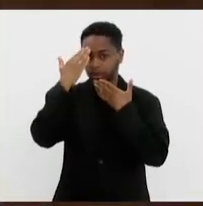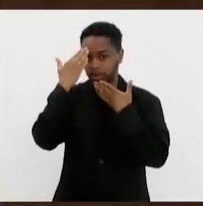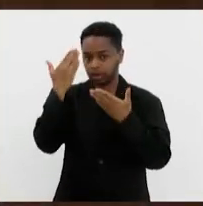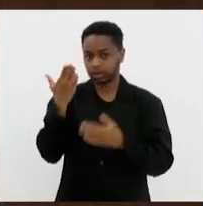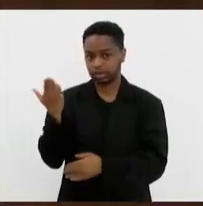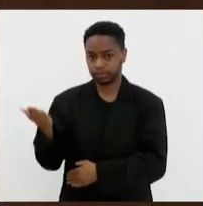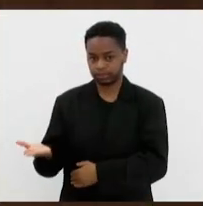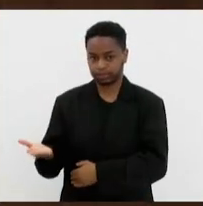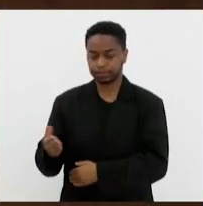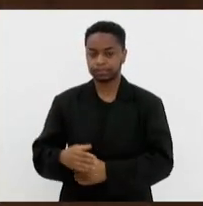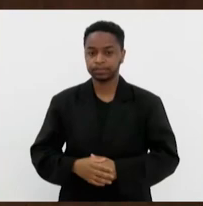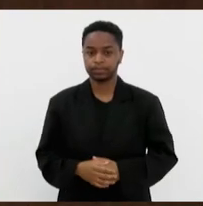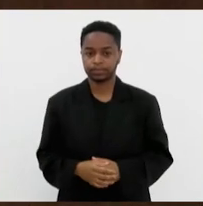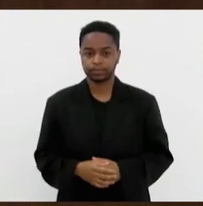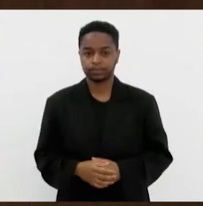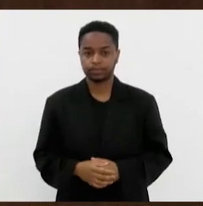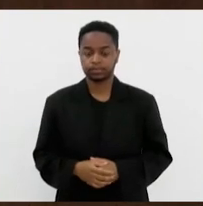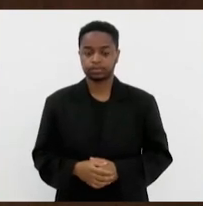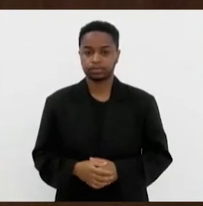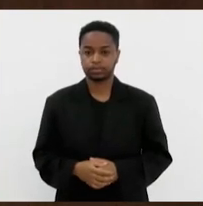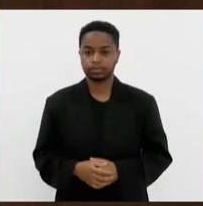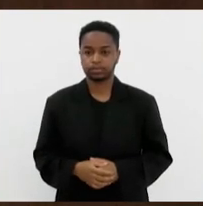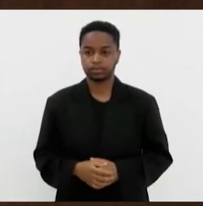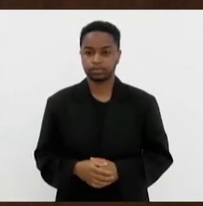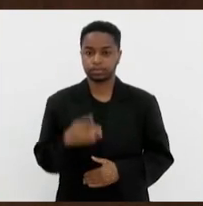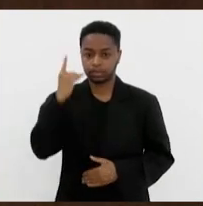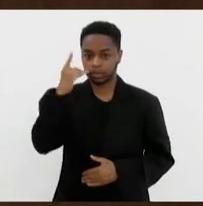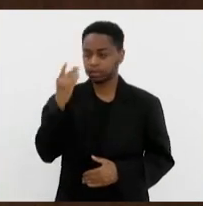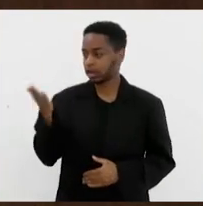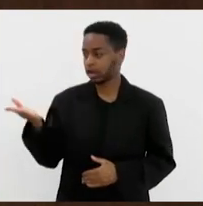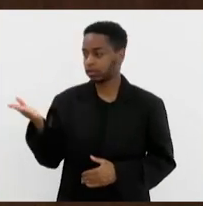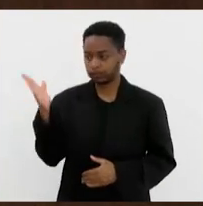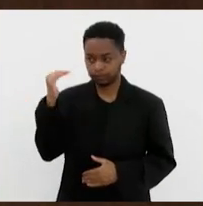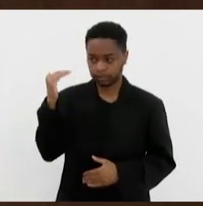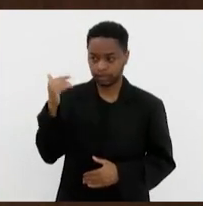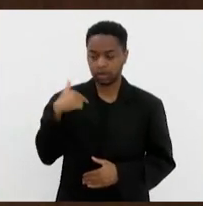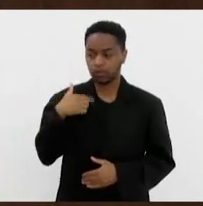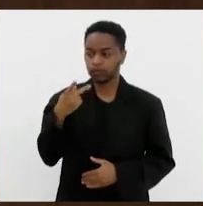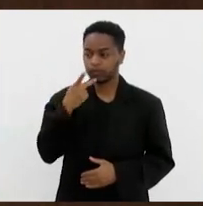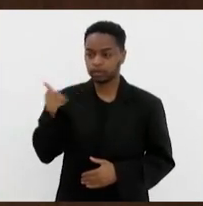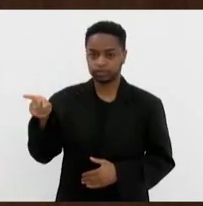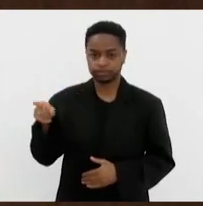agradecimento a ele. Eu tive aqui no plenário, deputado Alan,